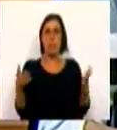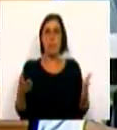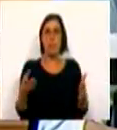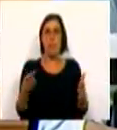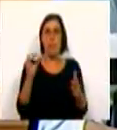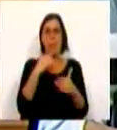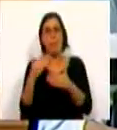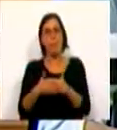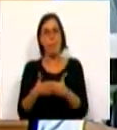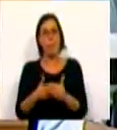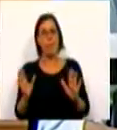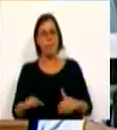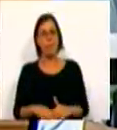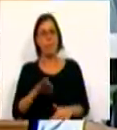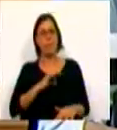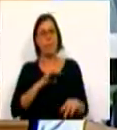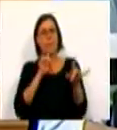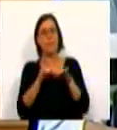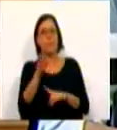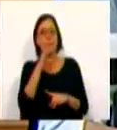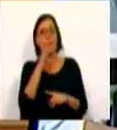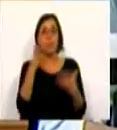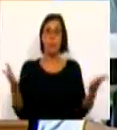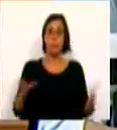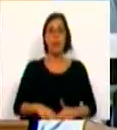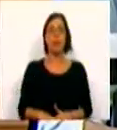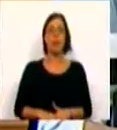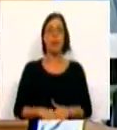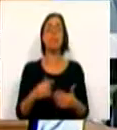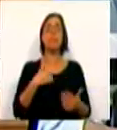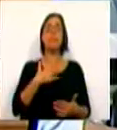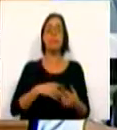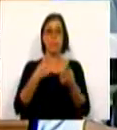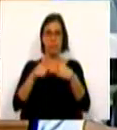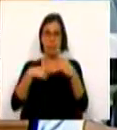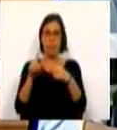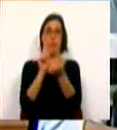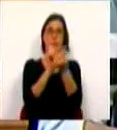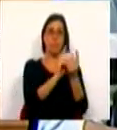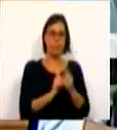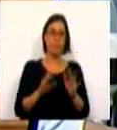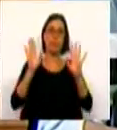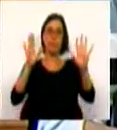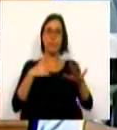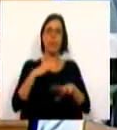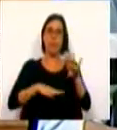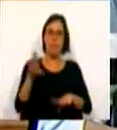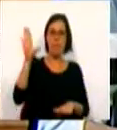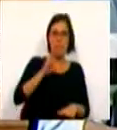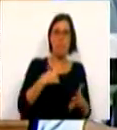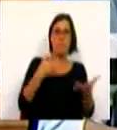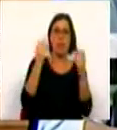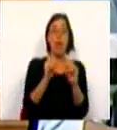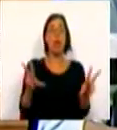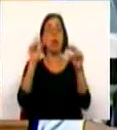mais idosa. Senhoras e senhores deputados, queremos renovar o atendimento, mas queremos ir mais longe. a